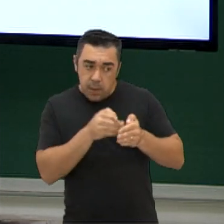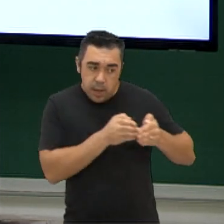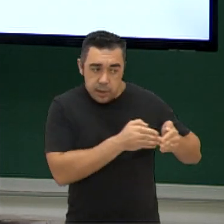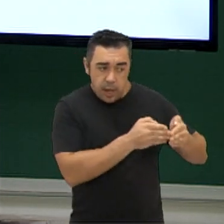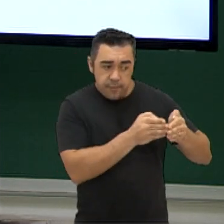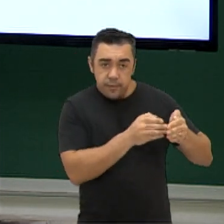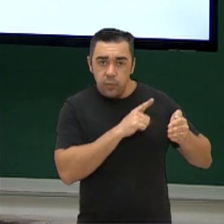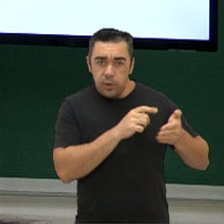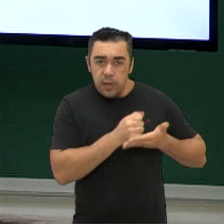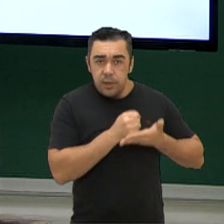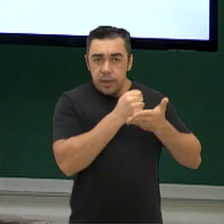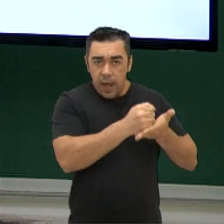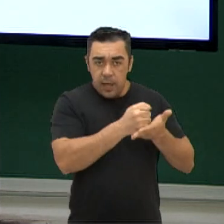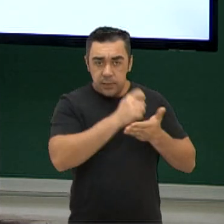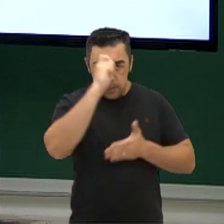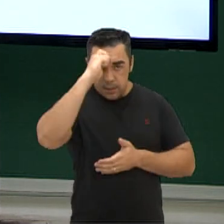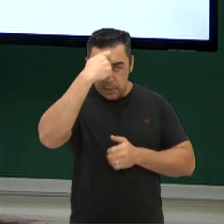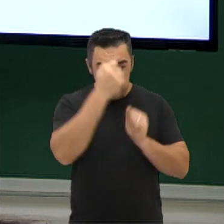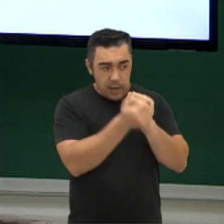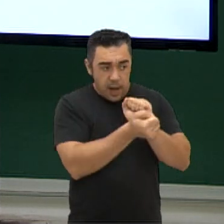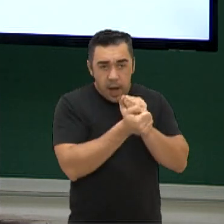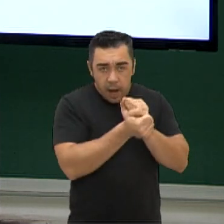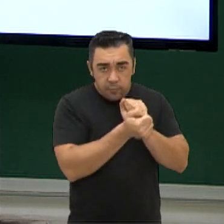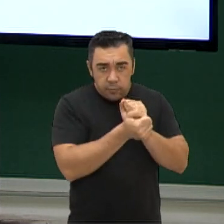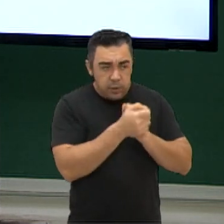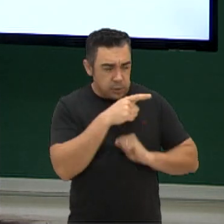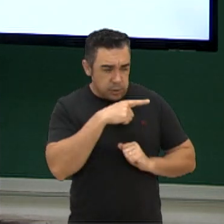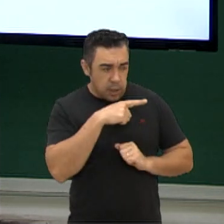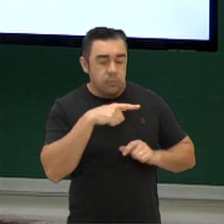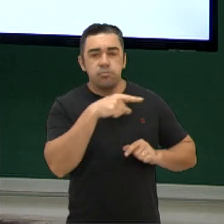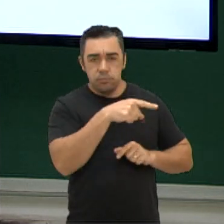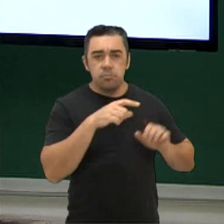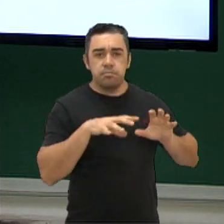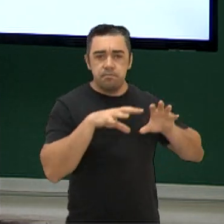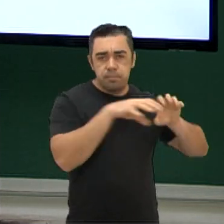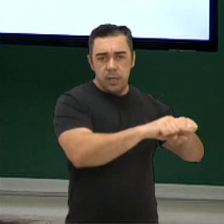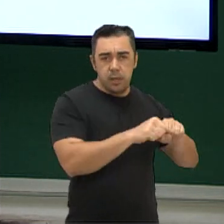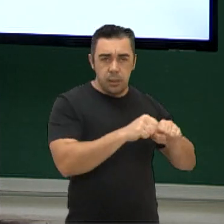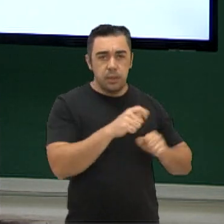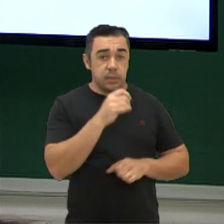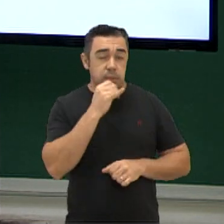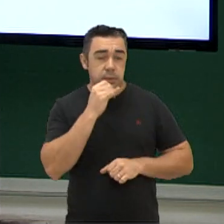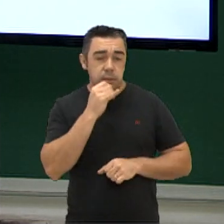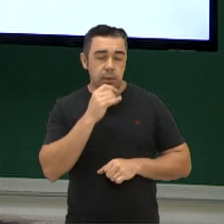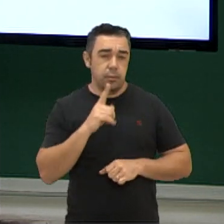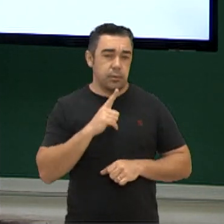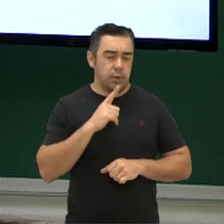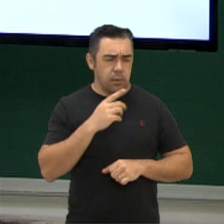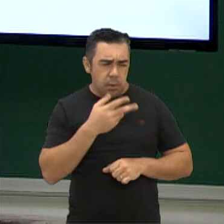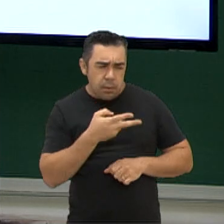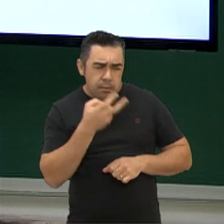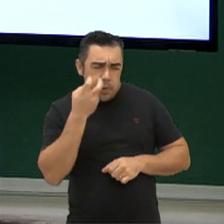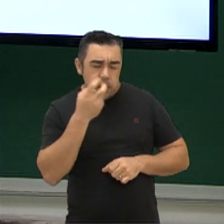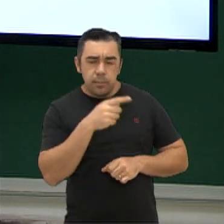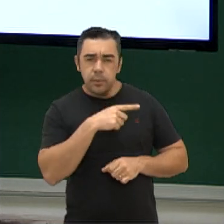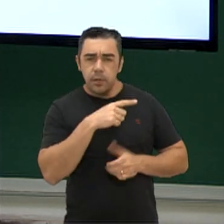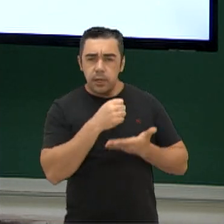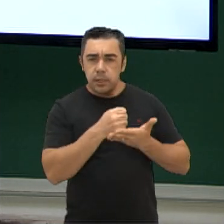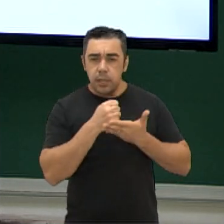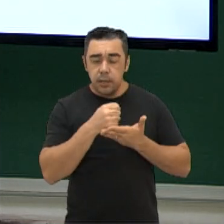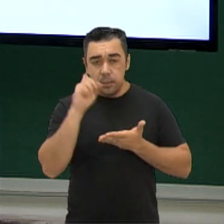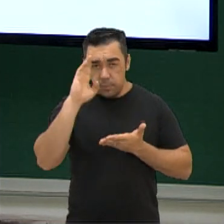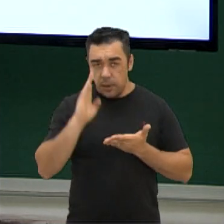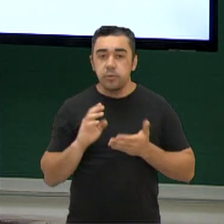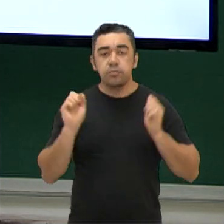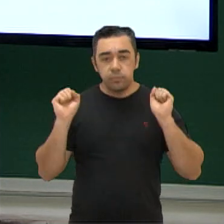navio que estivesse pelo Atlântico e que pudesse ser suspeito de estar trazendo escravos para o Brasil, podia